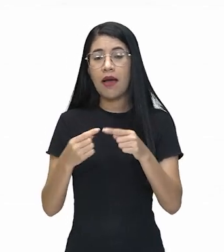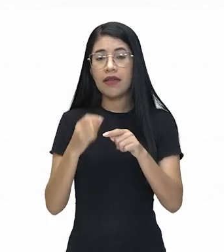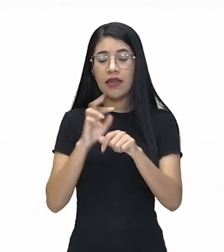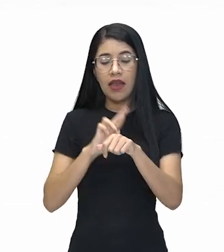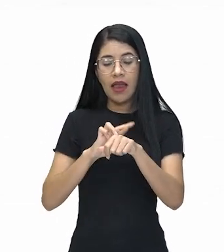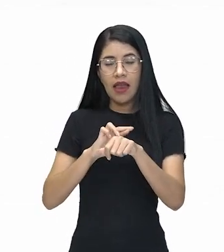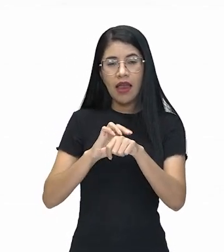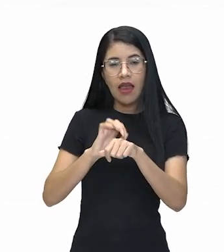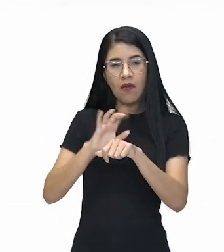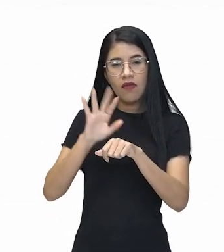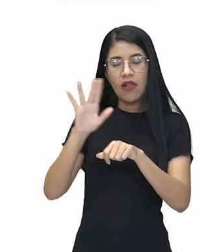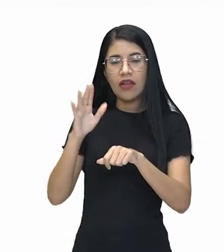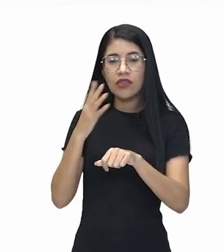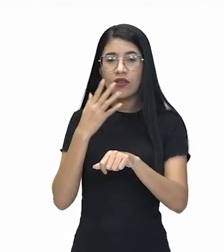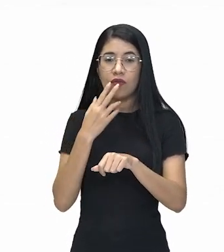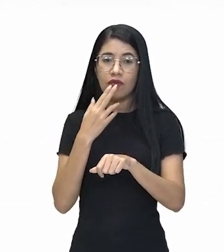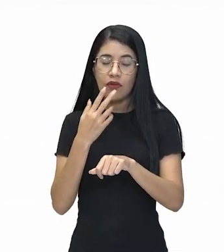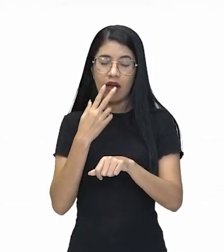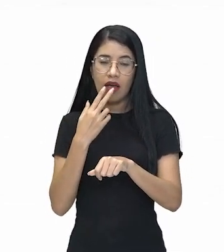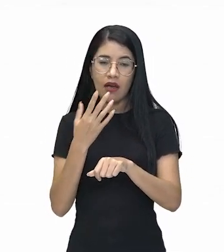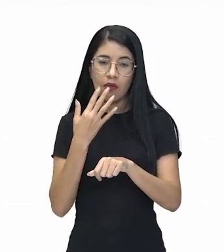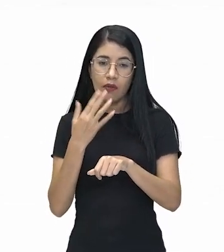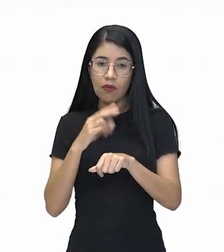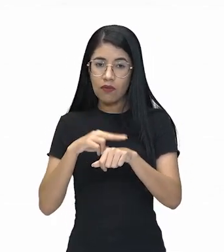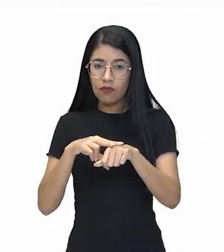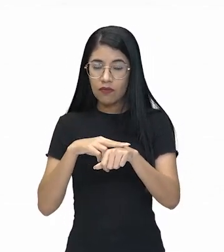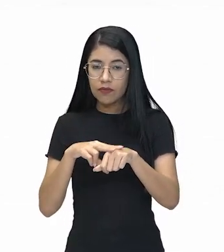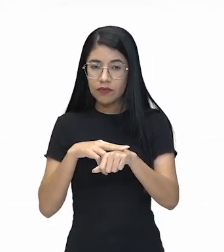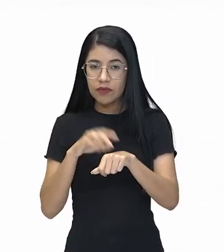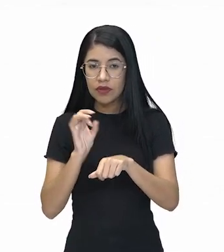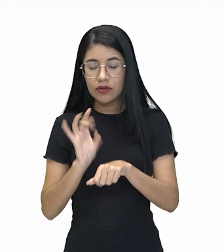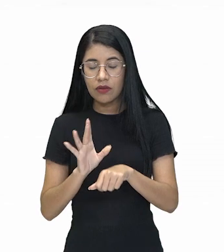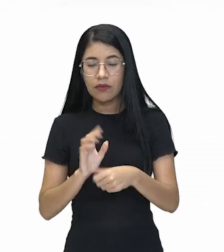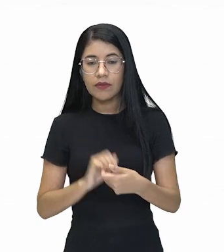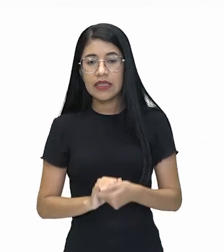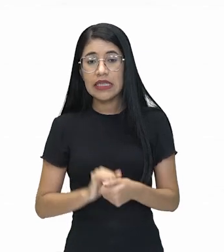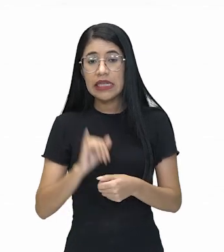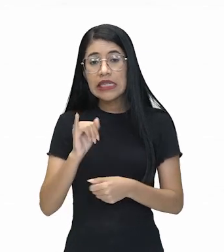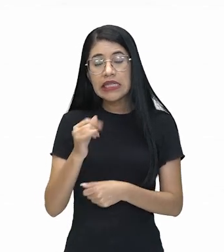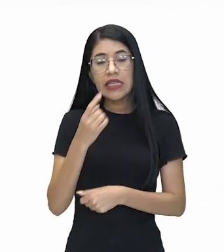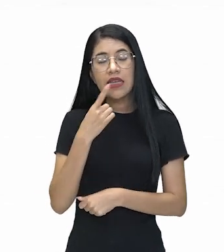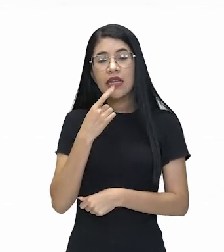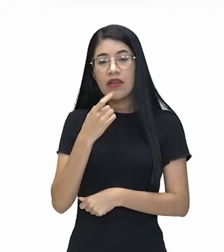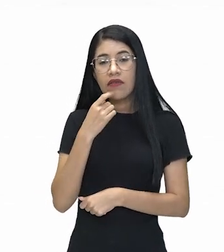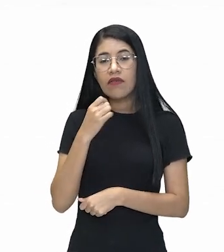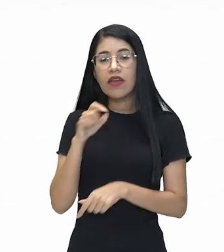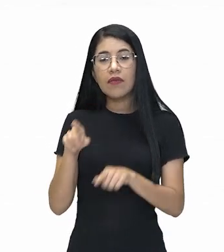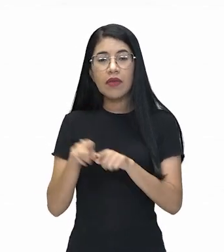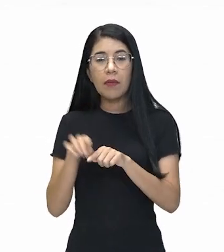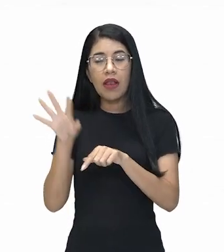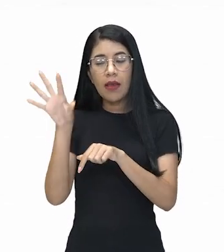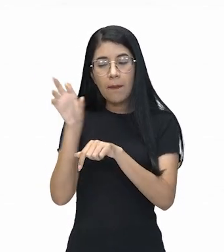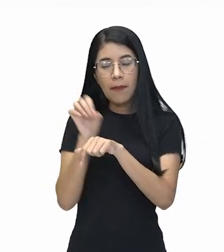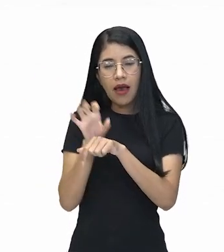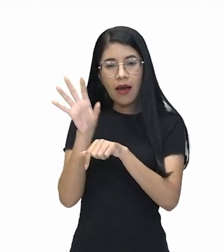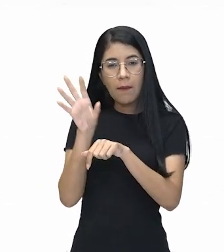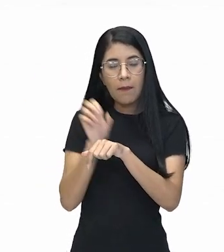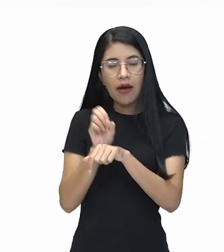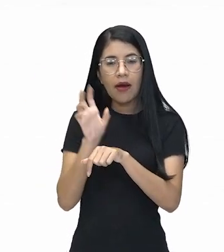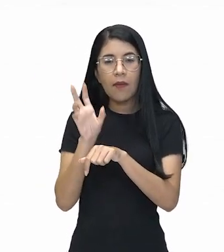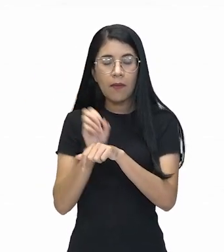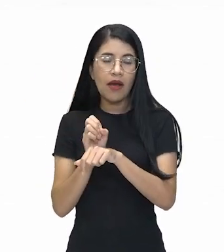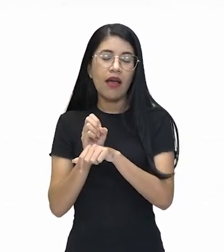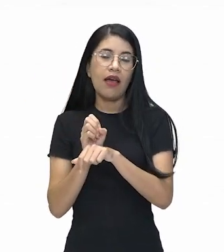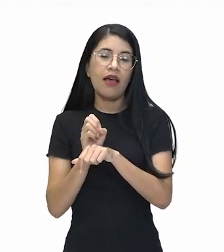isso, ele parece verde. Por sua vez, ele vai parecer vermelho porque ele absorve todos os raios de luz